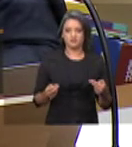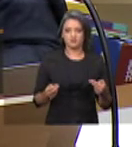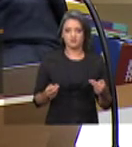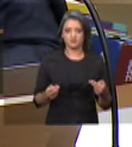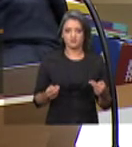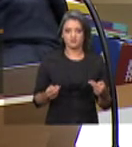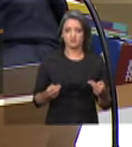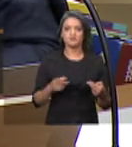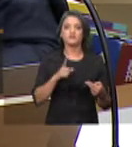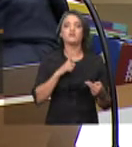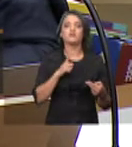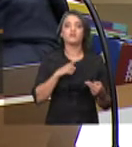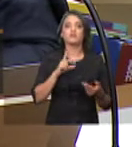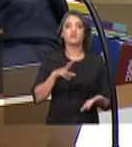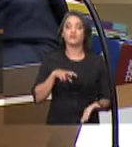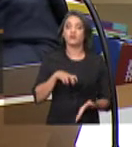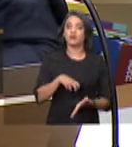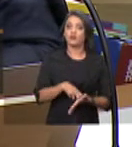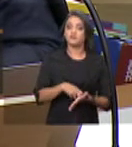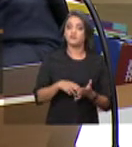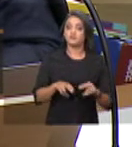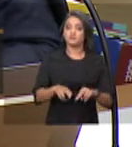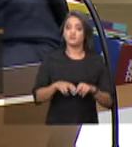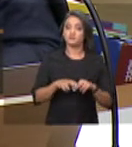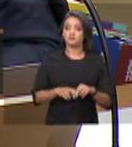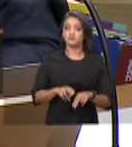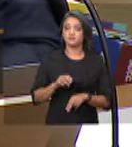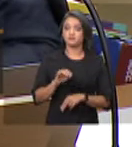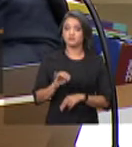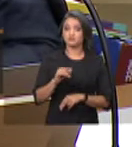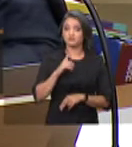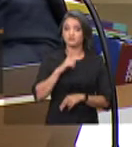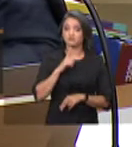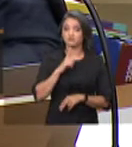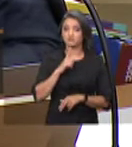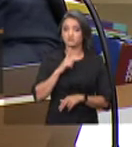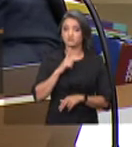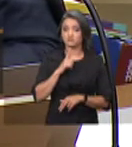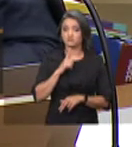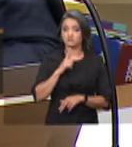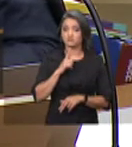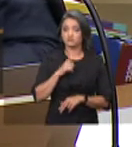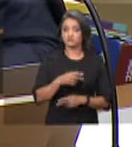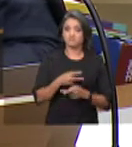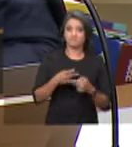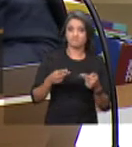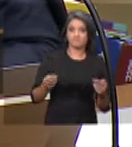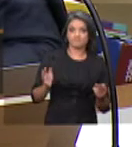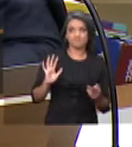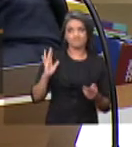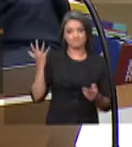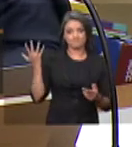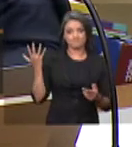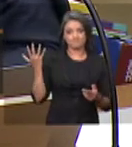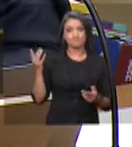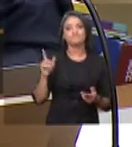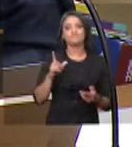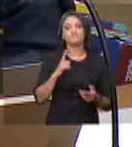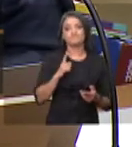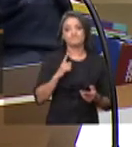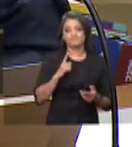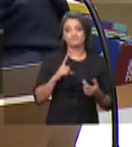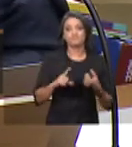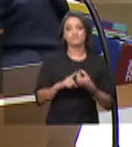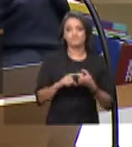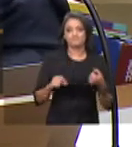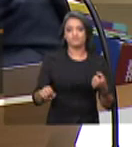sanções correspondentes a possíveis práticas que foram enquadradas